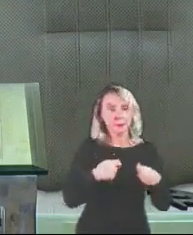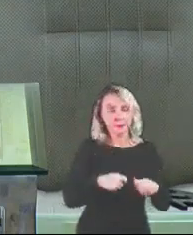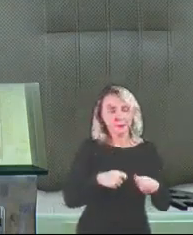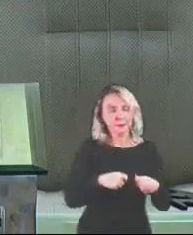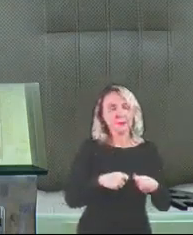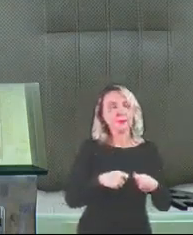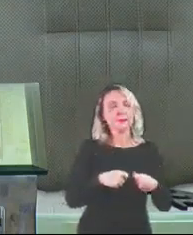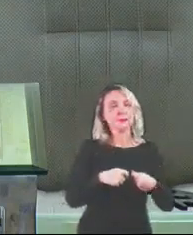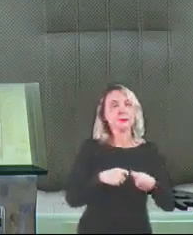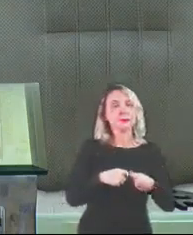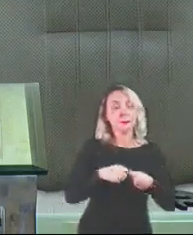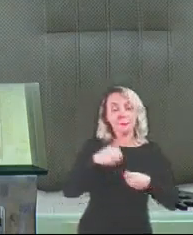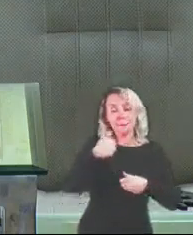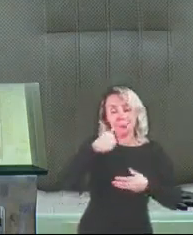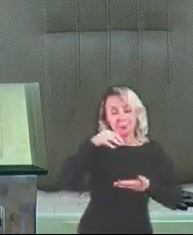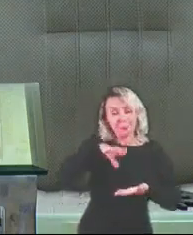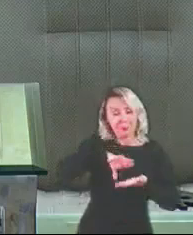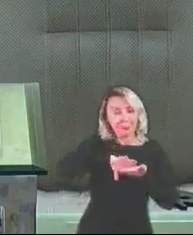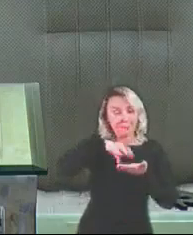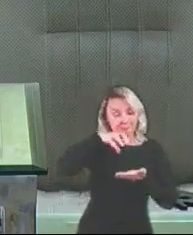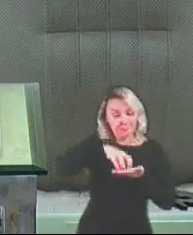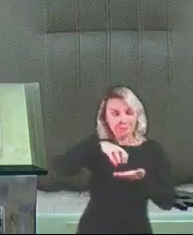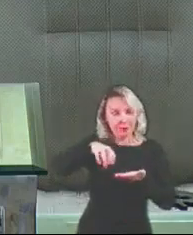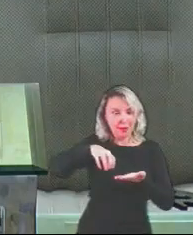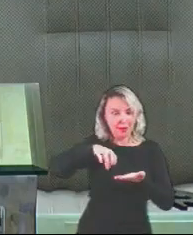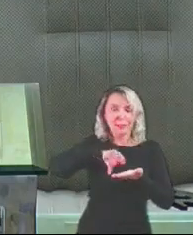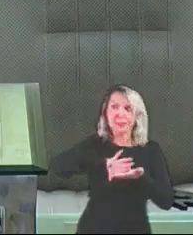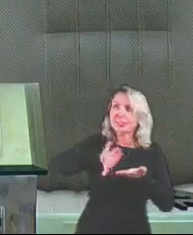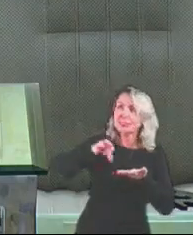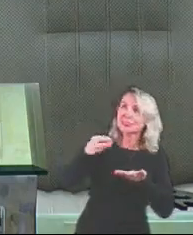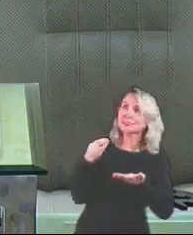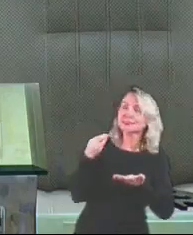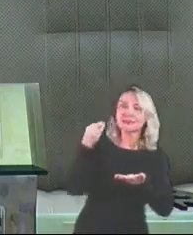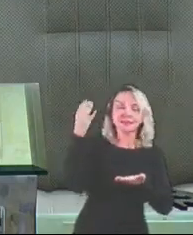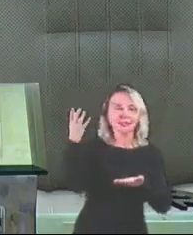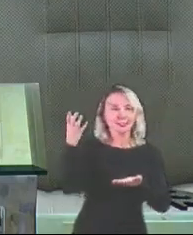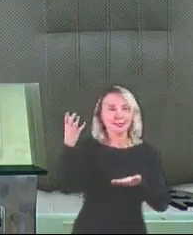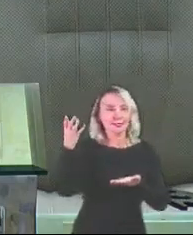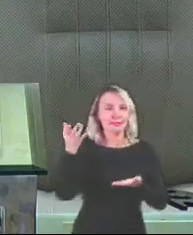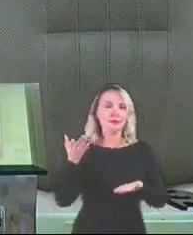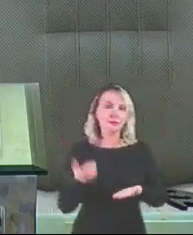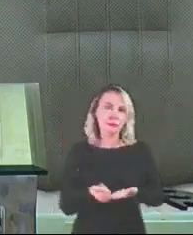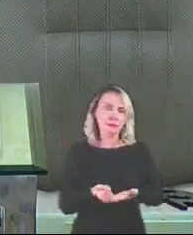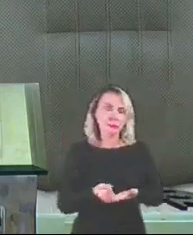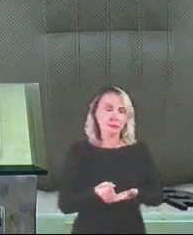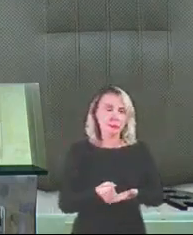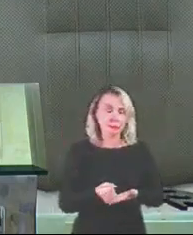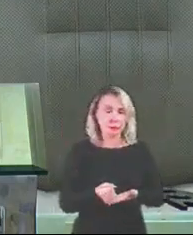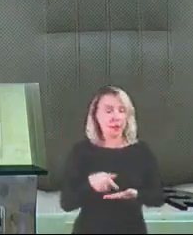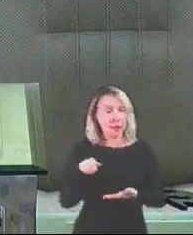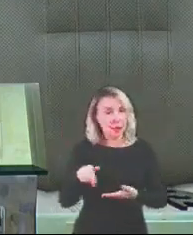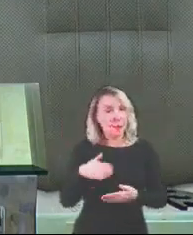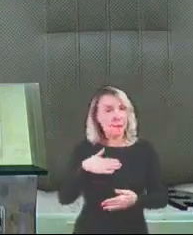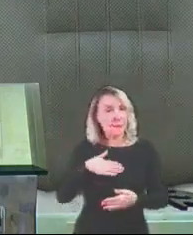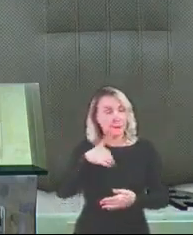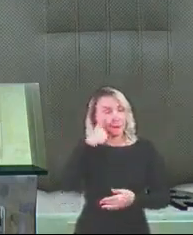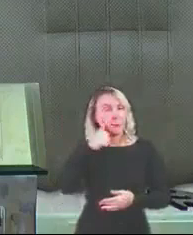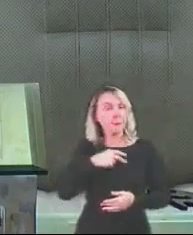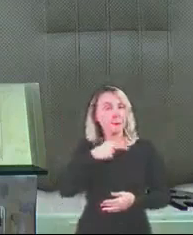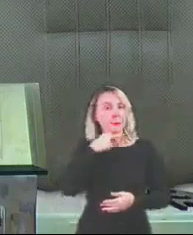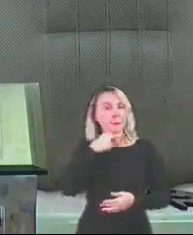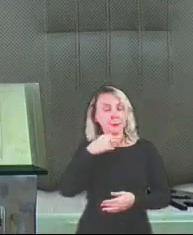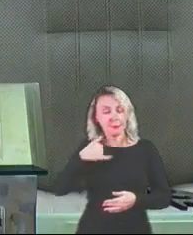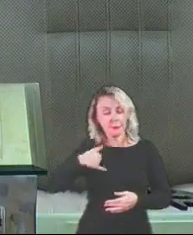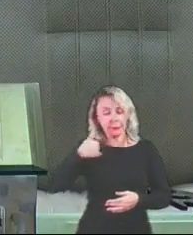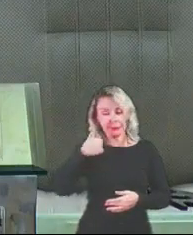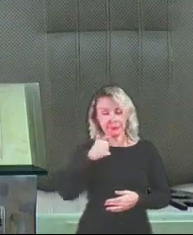Deus, glórias a Jesus. E ela aprendeu aquilo, e ela tirou, deu a mãe dela para dar o dízimo dela. Ela tem 10 anos, irmãos. Tem pessoas que já